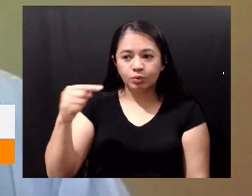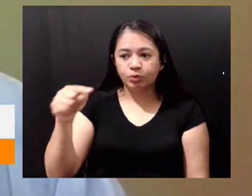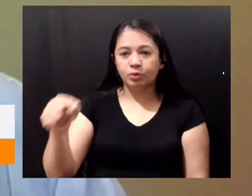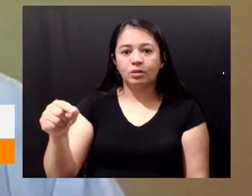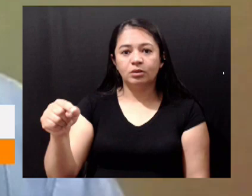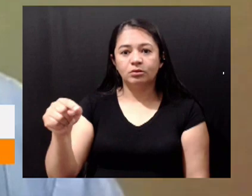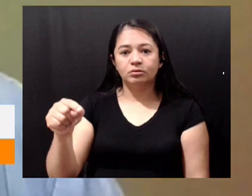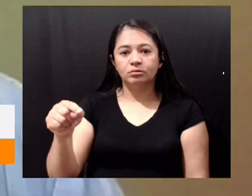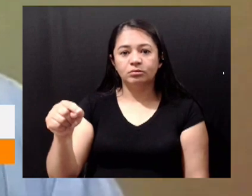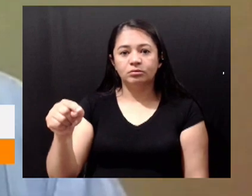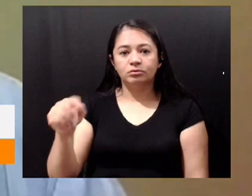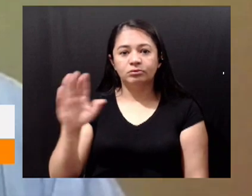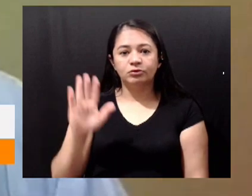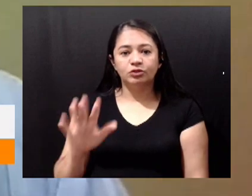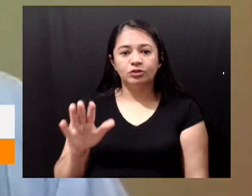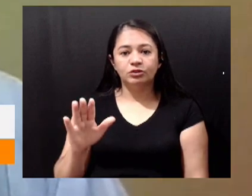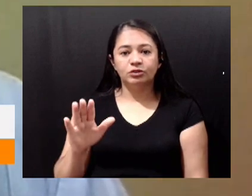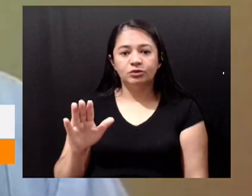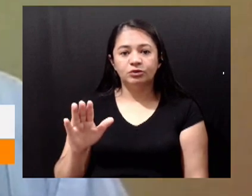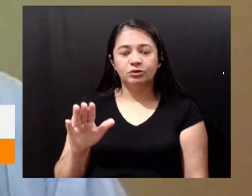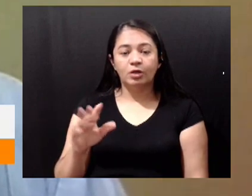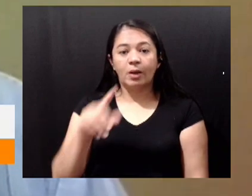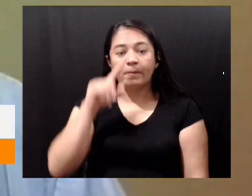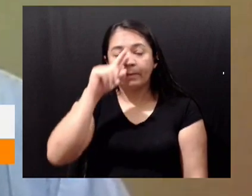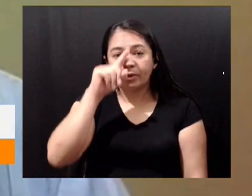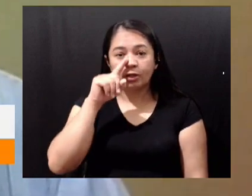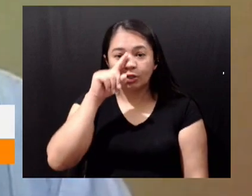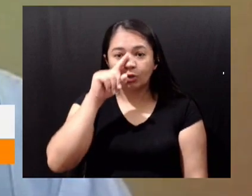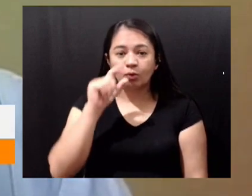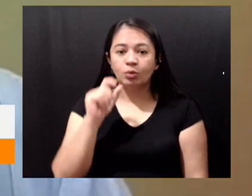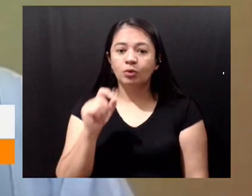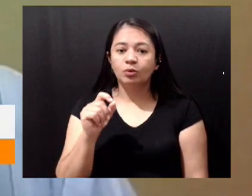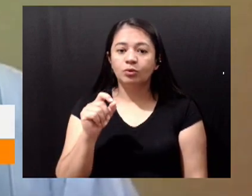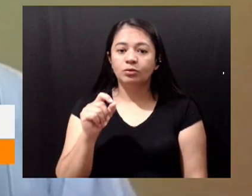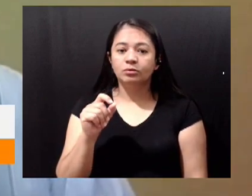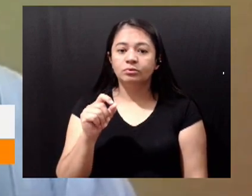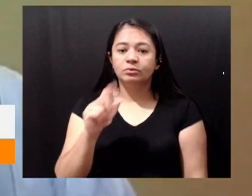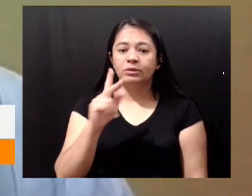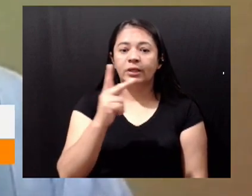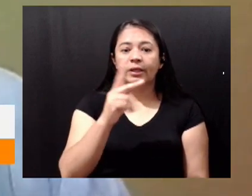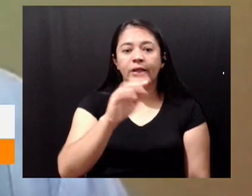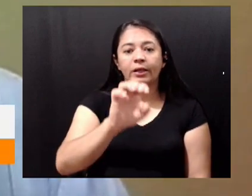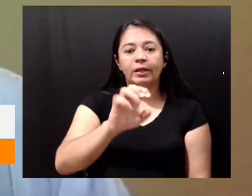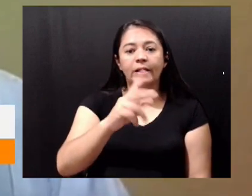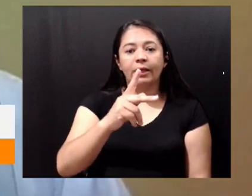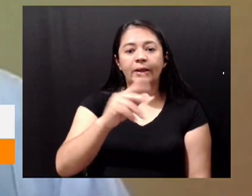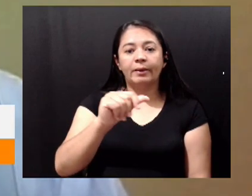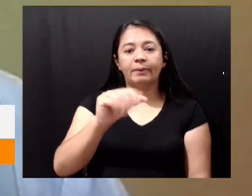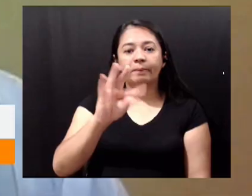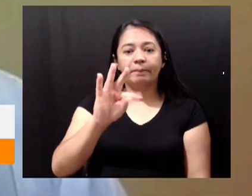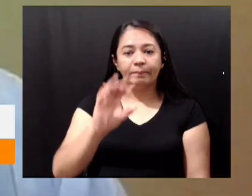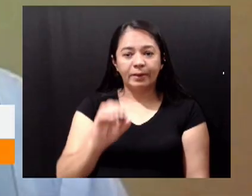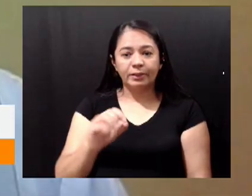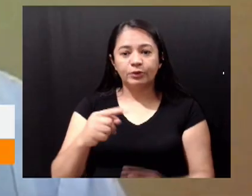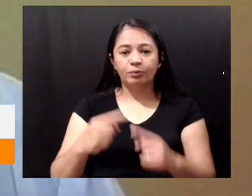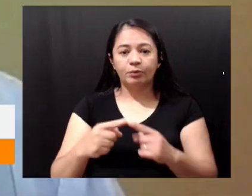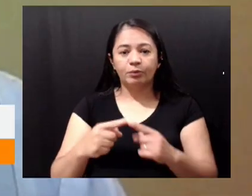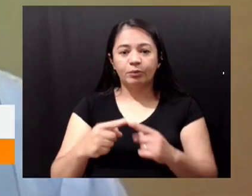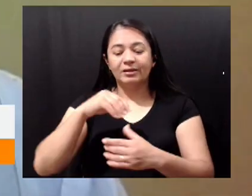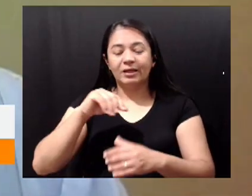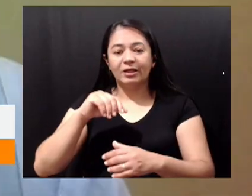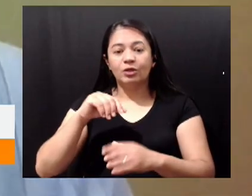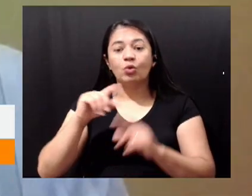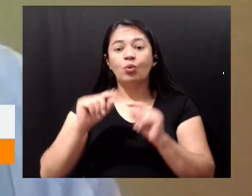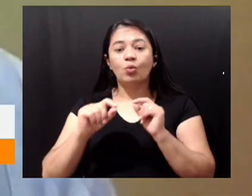ele oferece um risco de hepatotoxicidade, né? Que existe uma substância que é produzida a partir